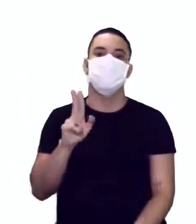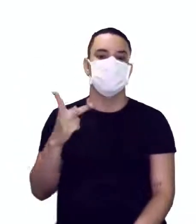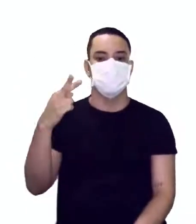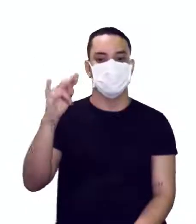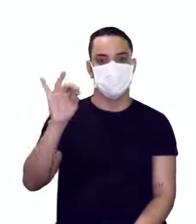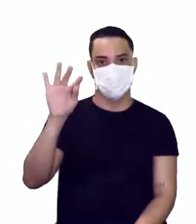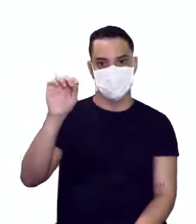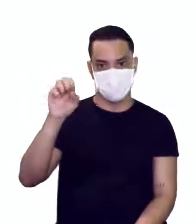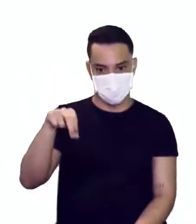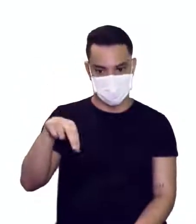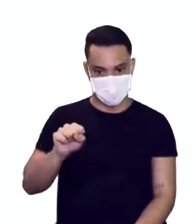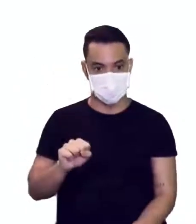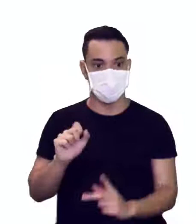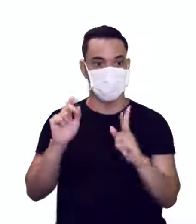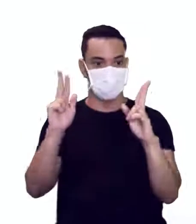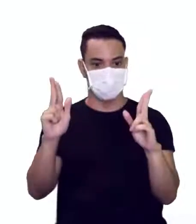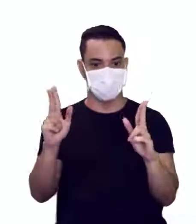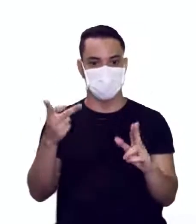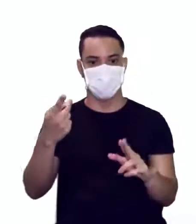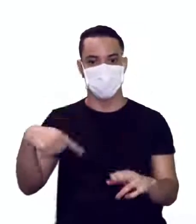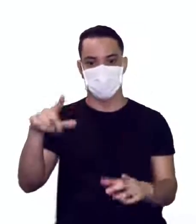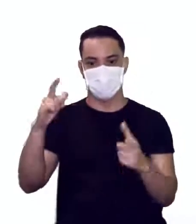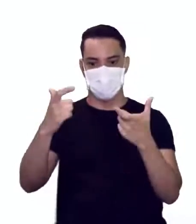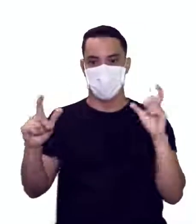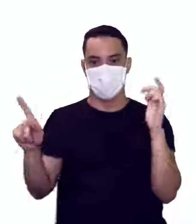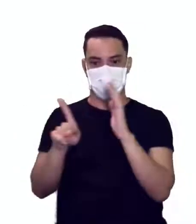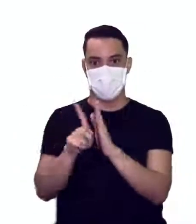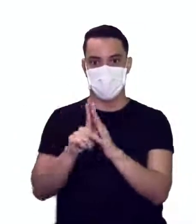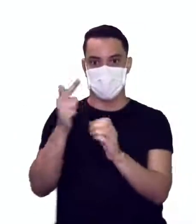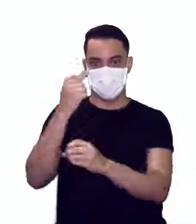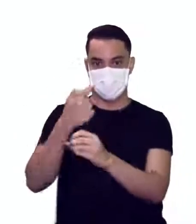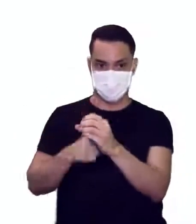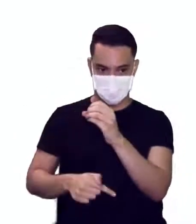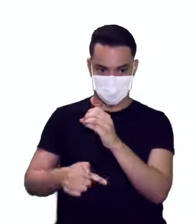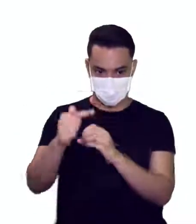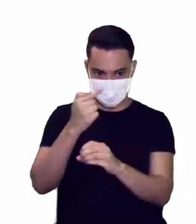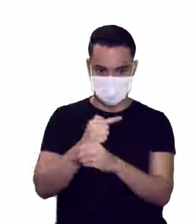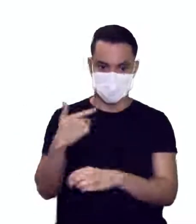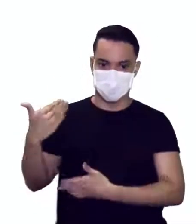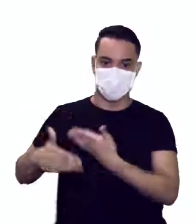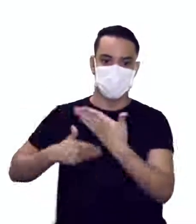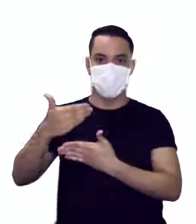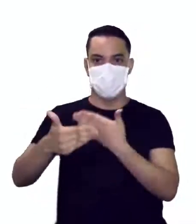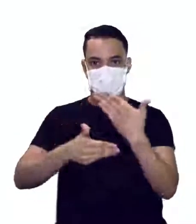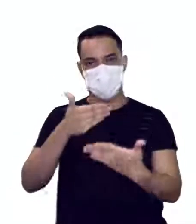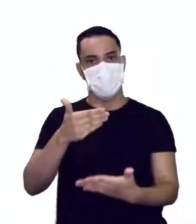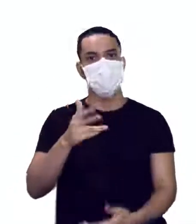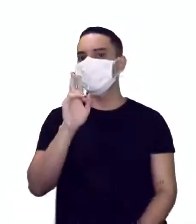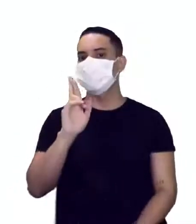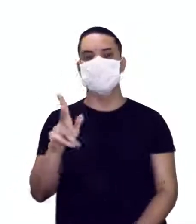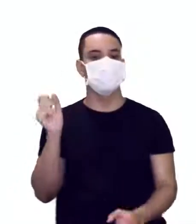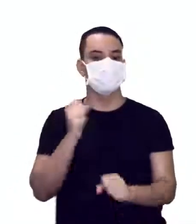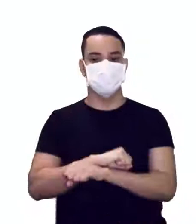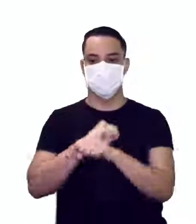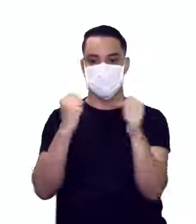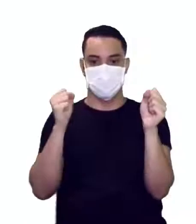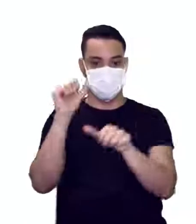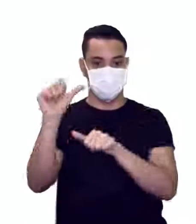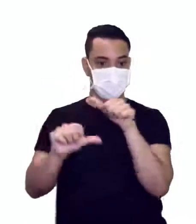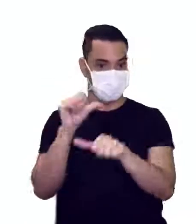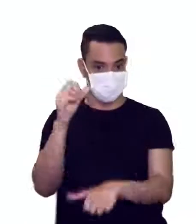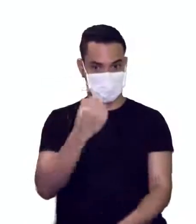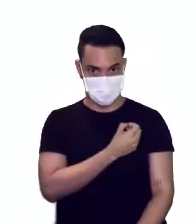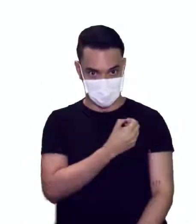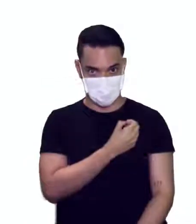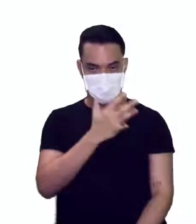prótons. Como esses estão localizados no núcleo dos átomos, por processo de eletrização, não é possível mudar este